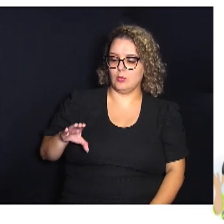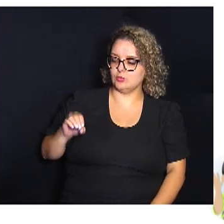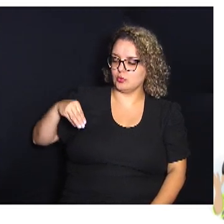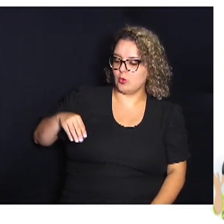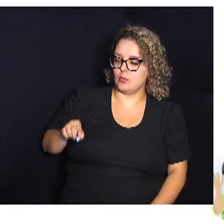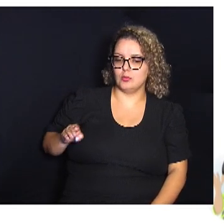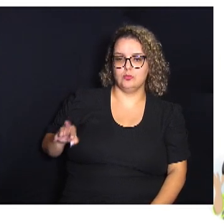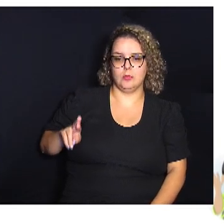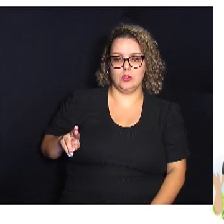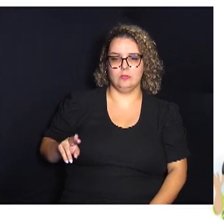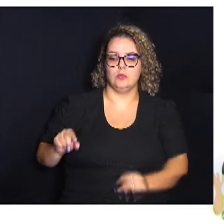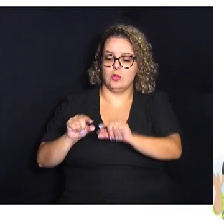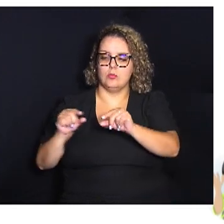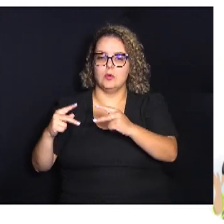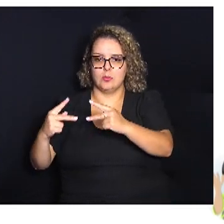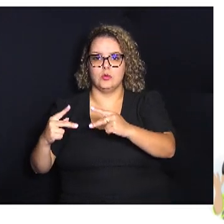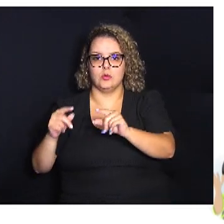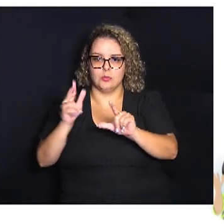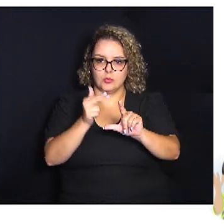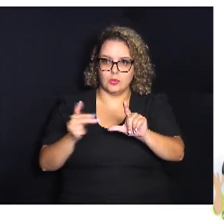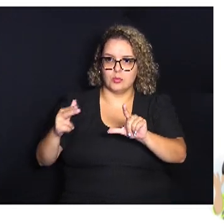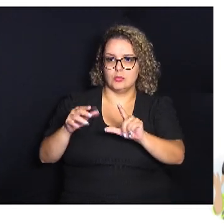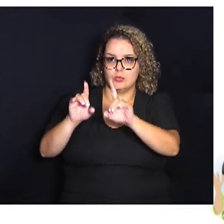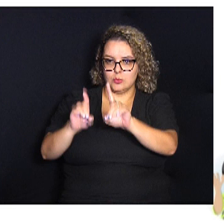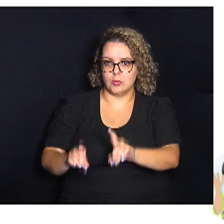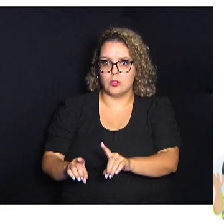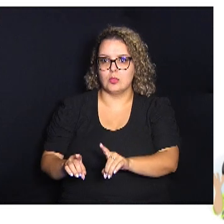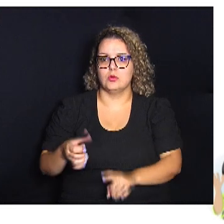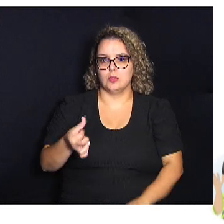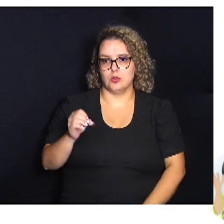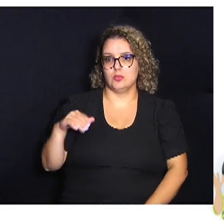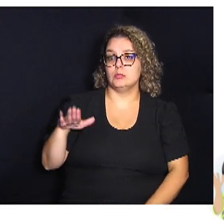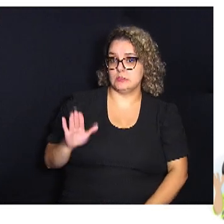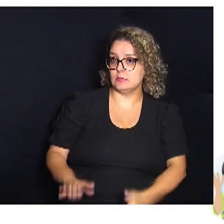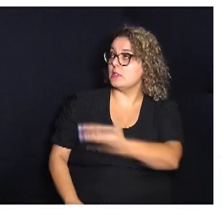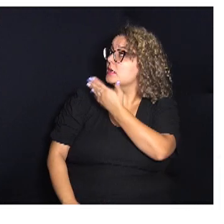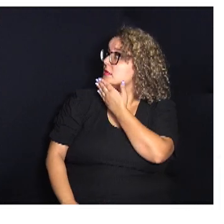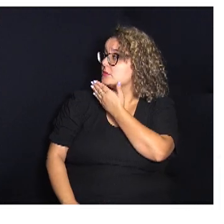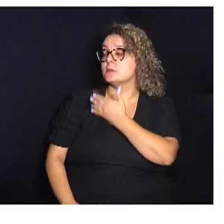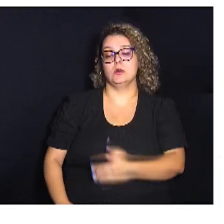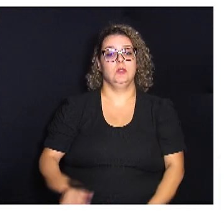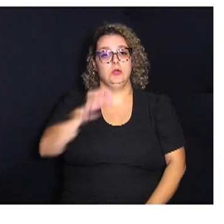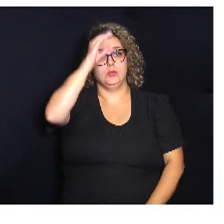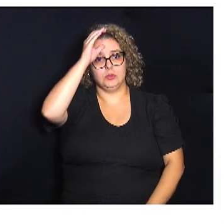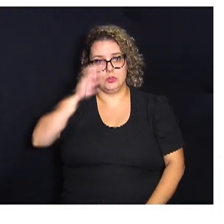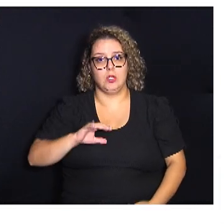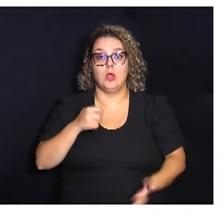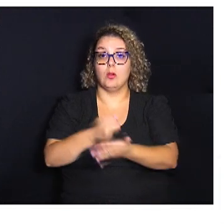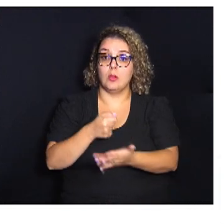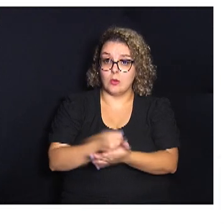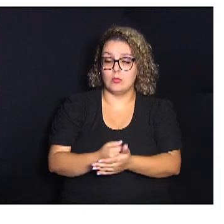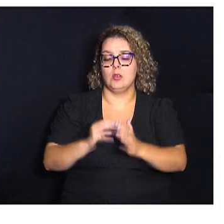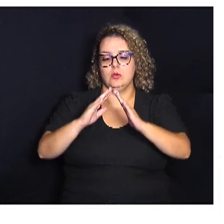www.indec.com.br, no ícone do desenhinho mesmo do deficiente, do 60+, de idoso. O munícipe deve obrigatoriamente residir